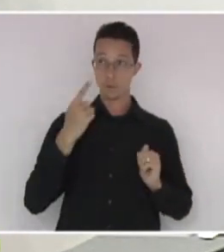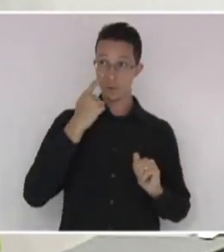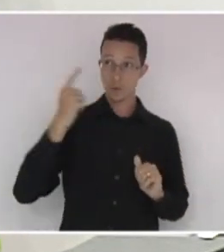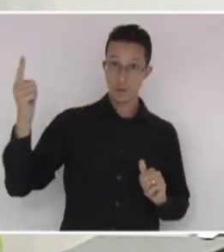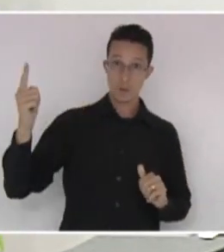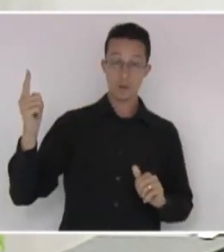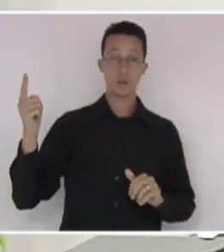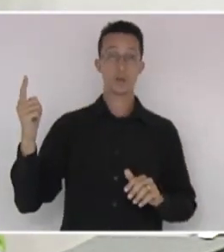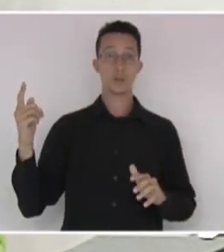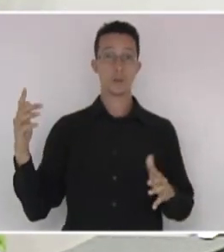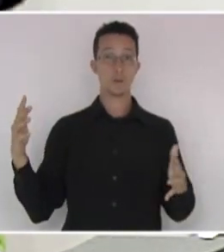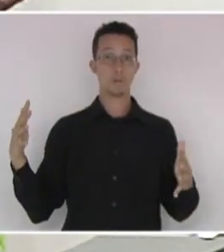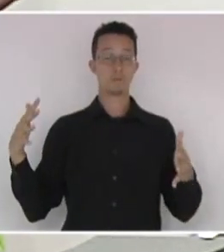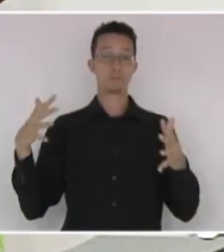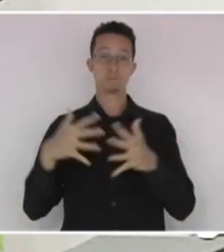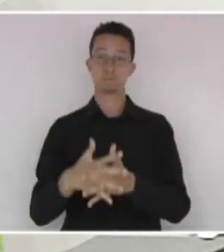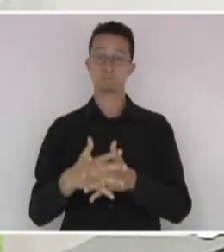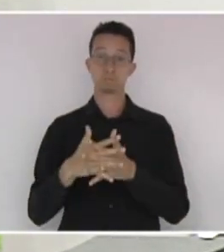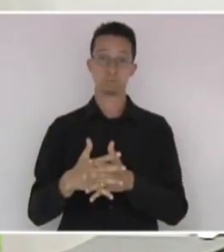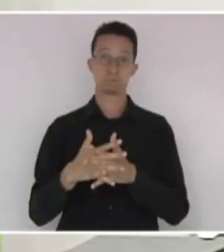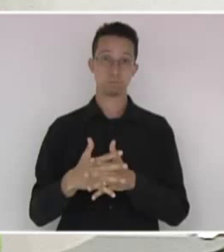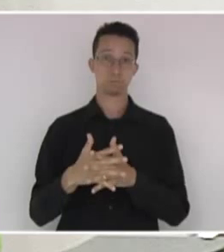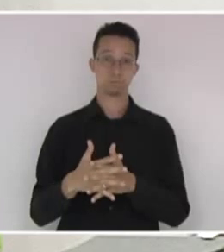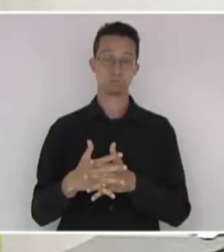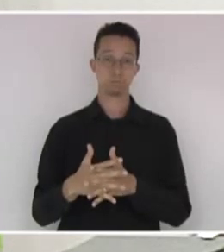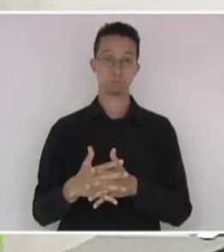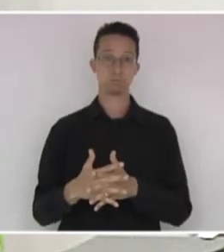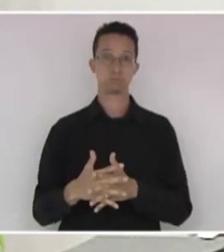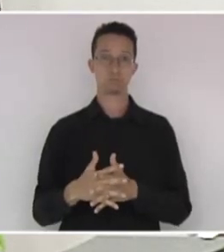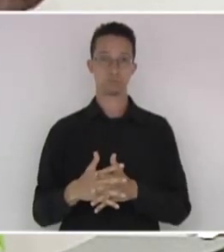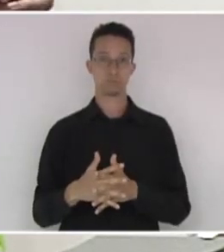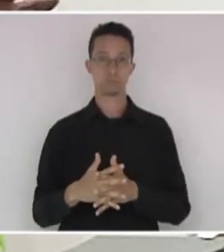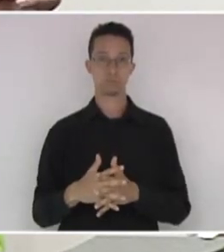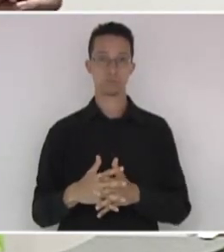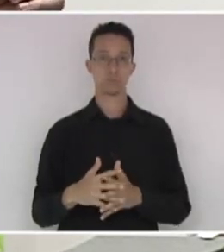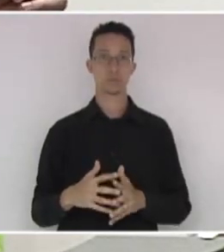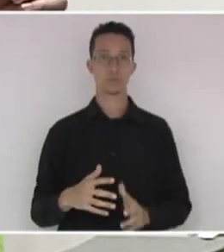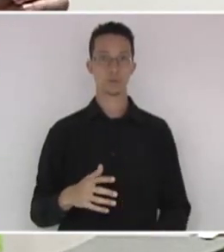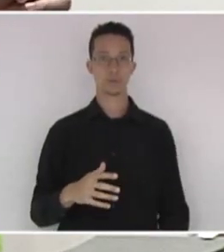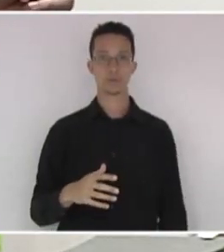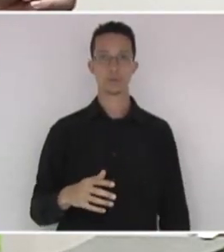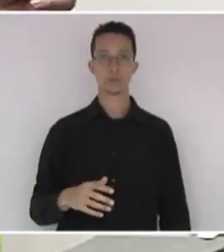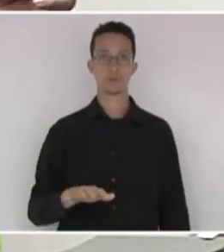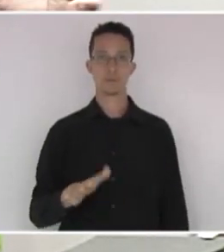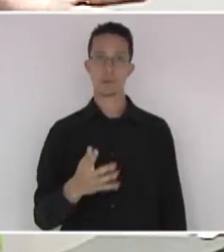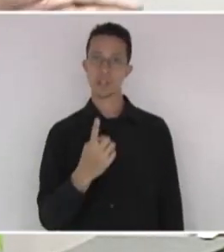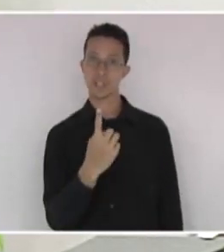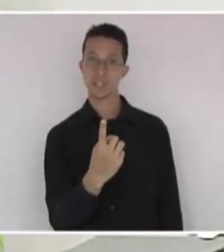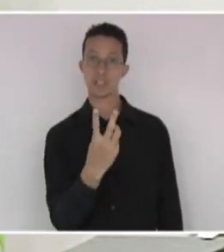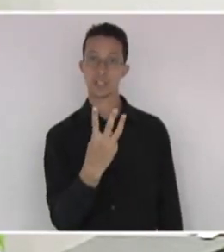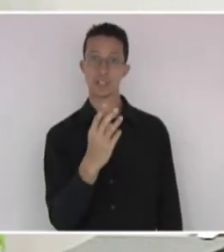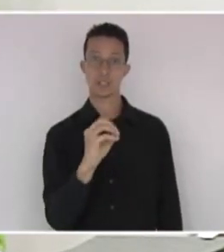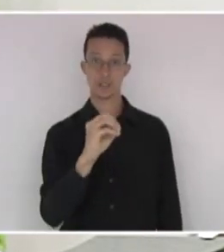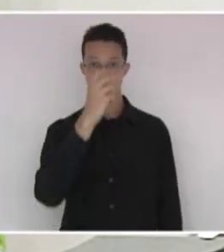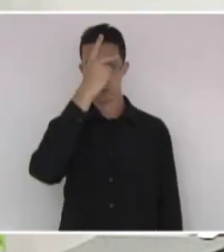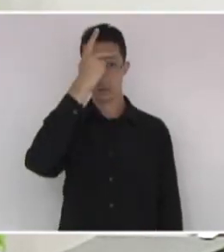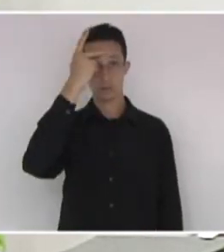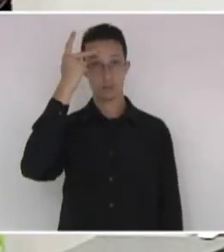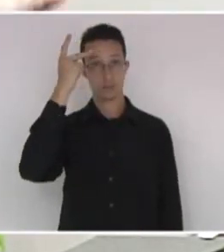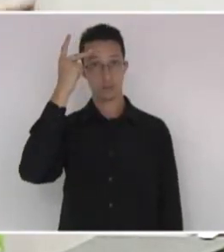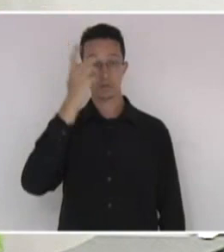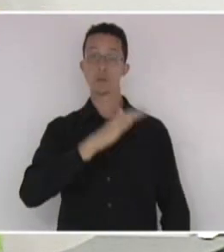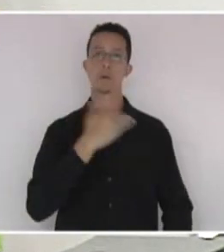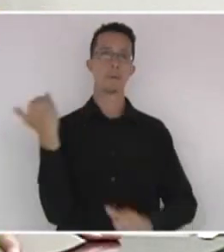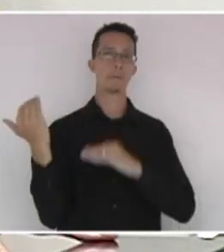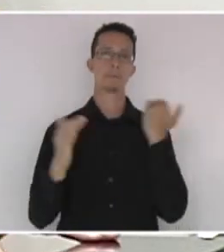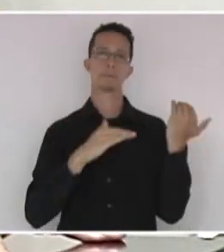um momento extremamente delicado, não só da perda de mais de 130 vidas nesta uma semana, mas